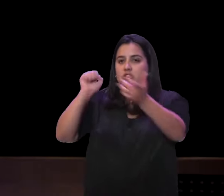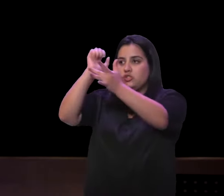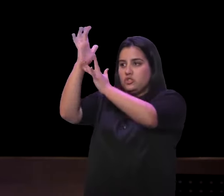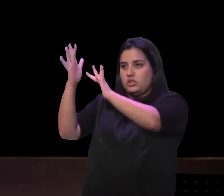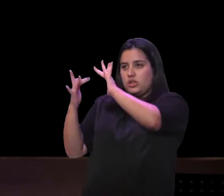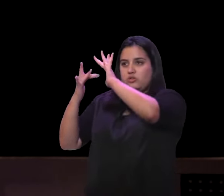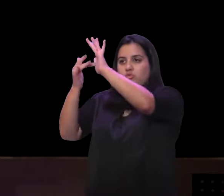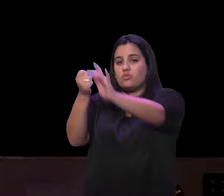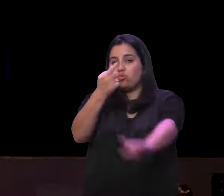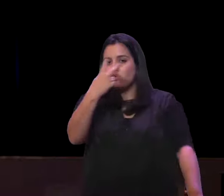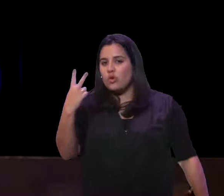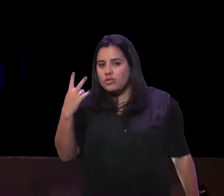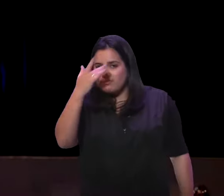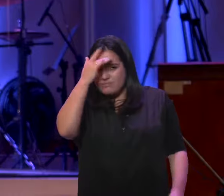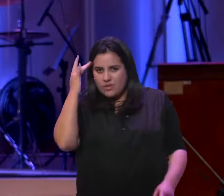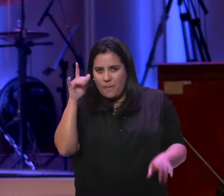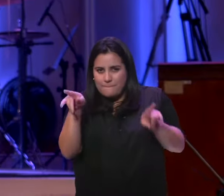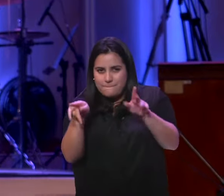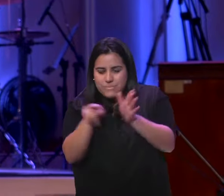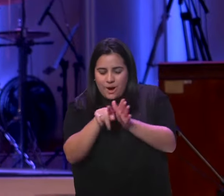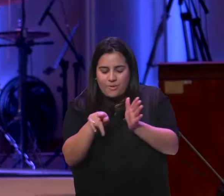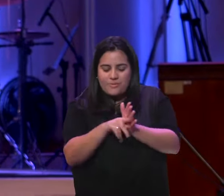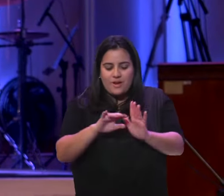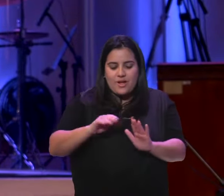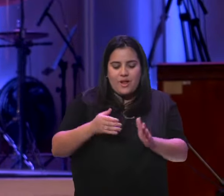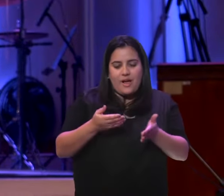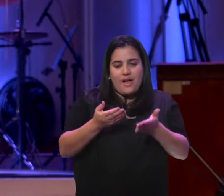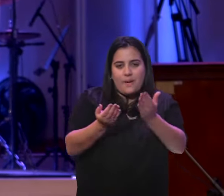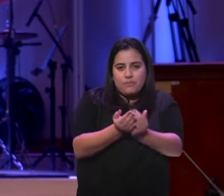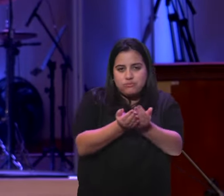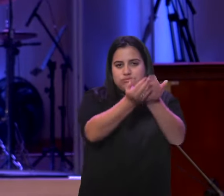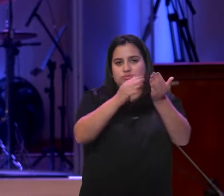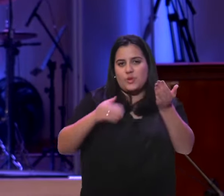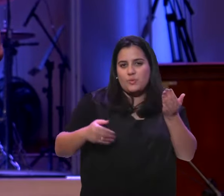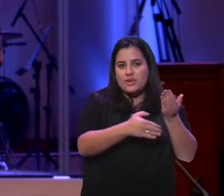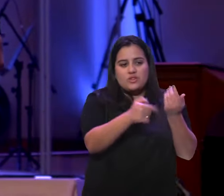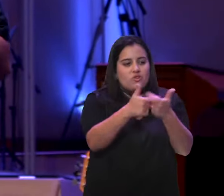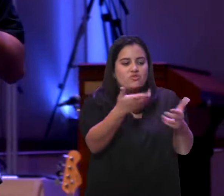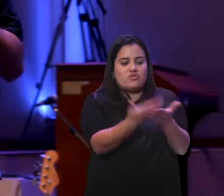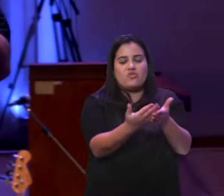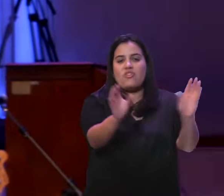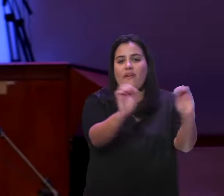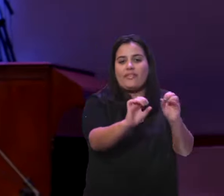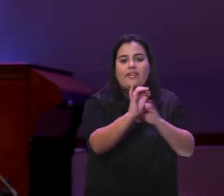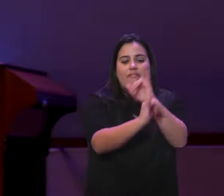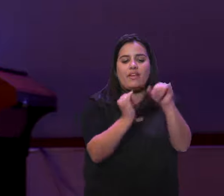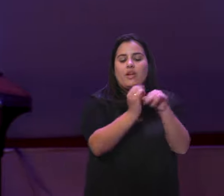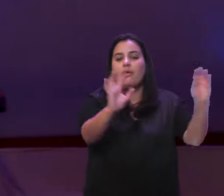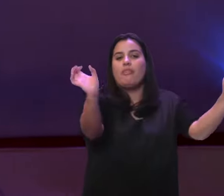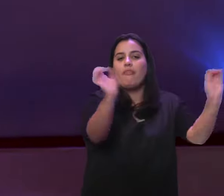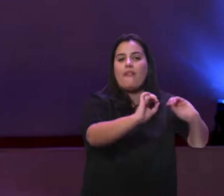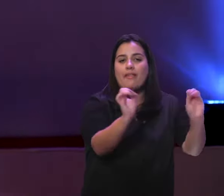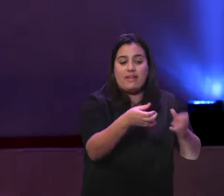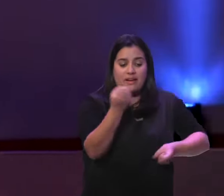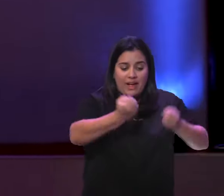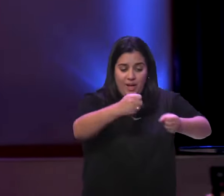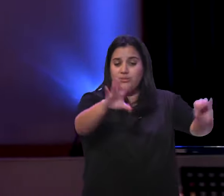12 pescadores, que não tinham estudo, sem internet, sem